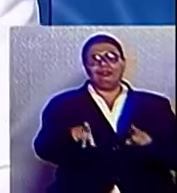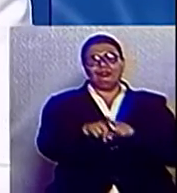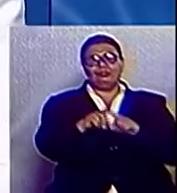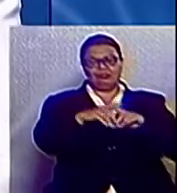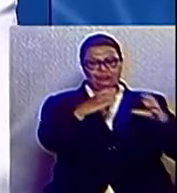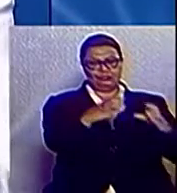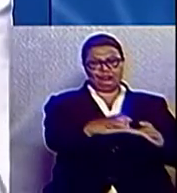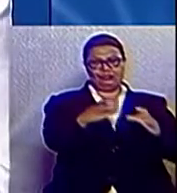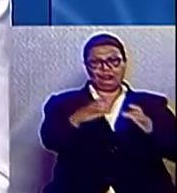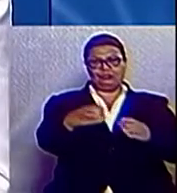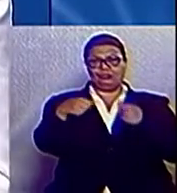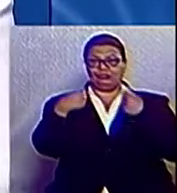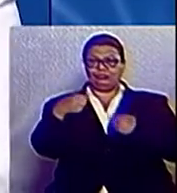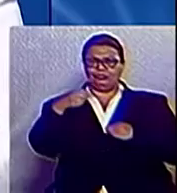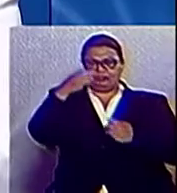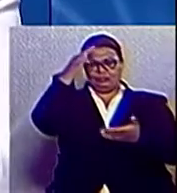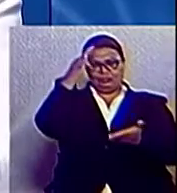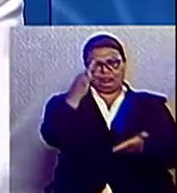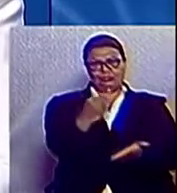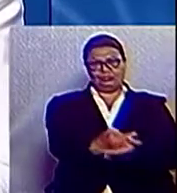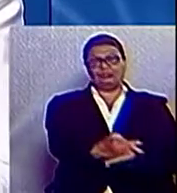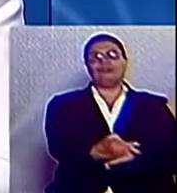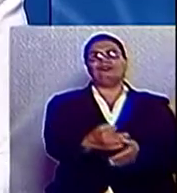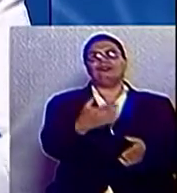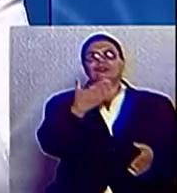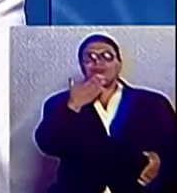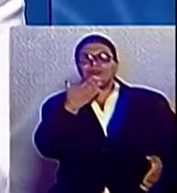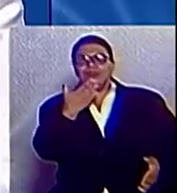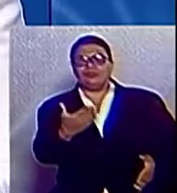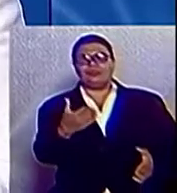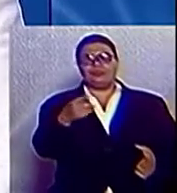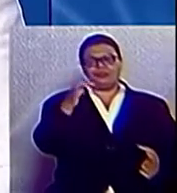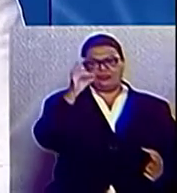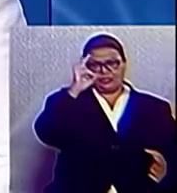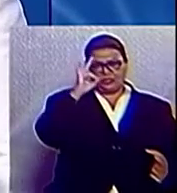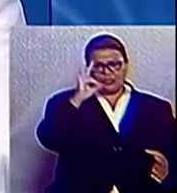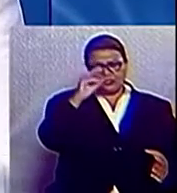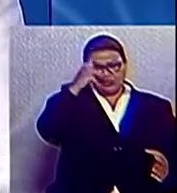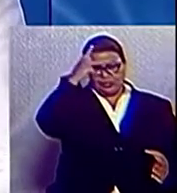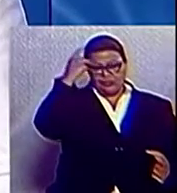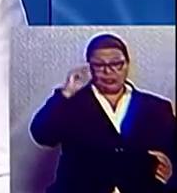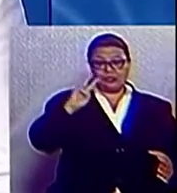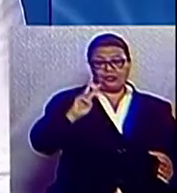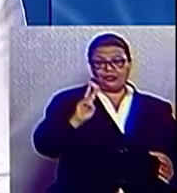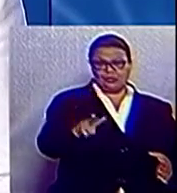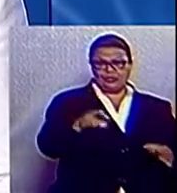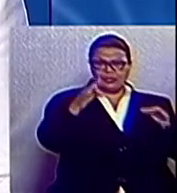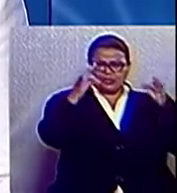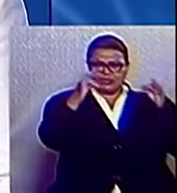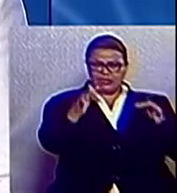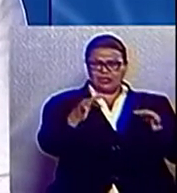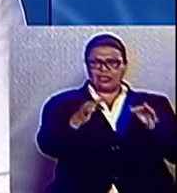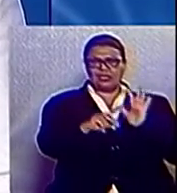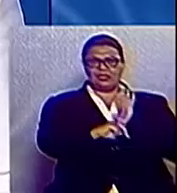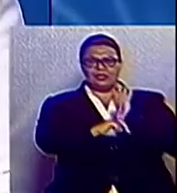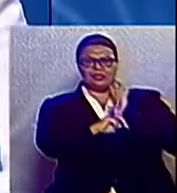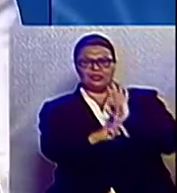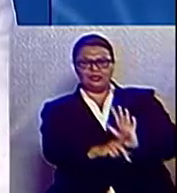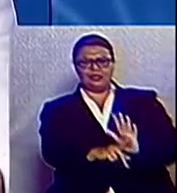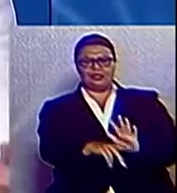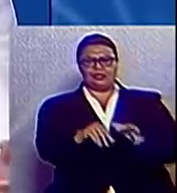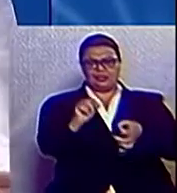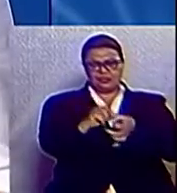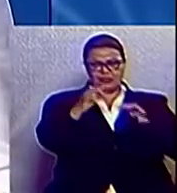precisamos garantir e exigir fiscalizar o serviço que não está sendo fiscalizado